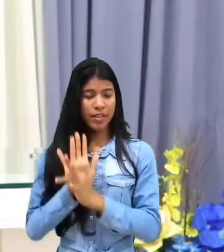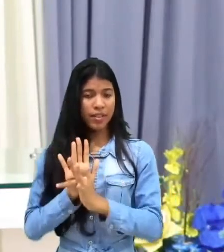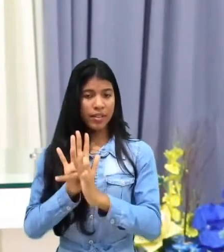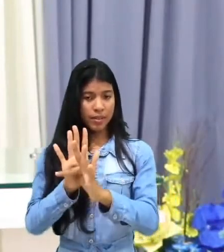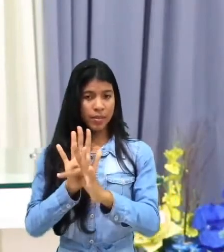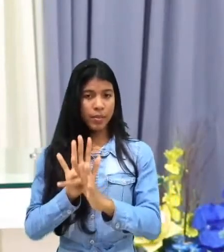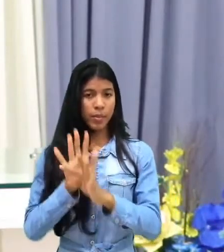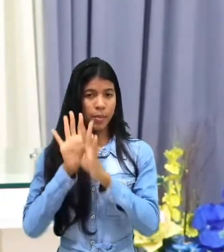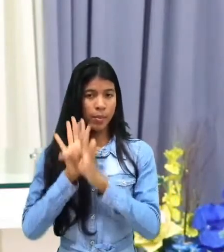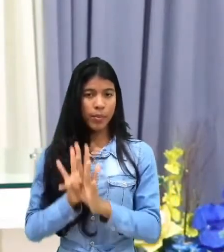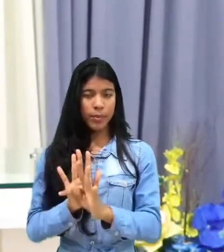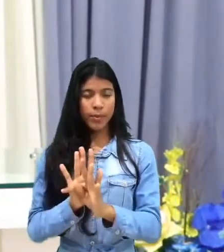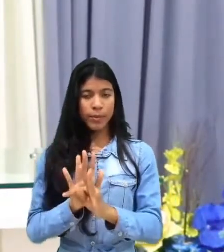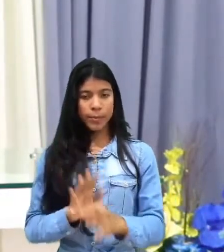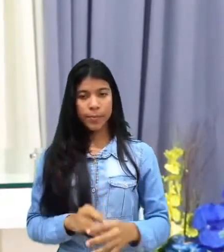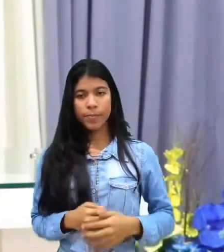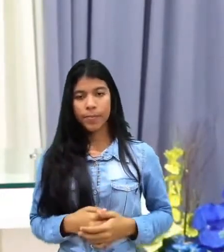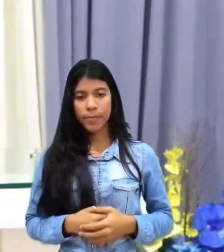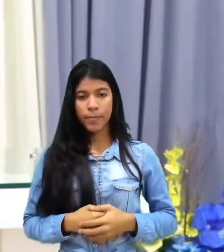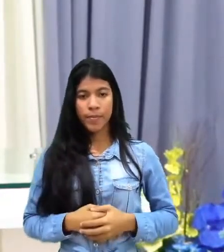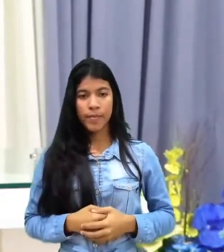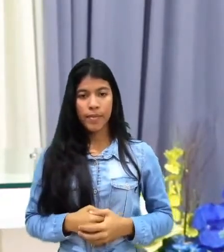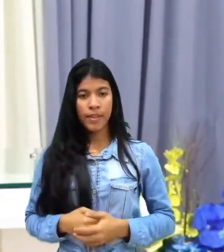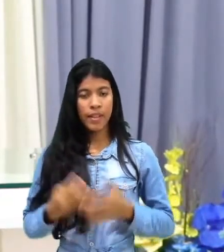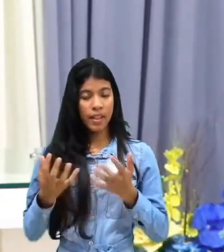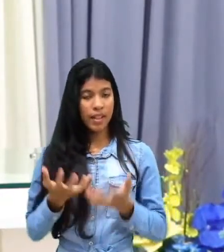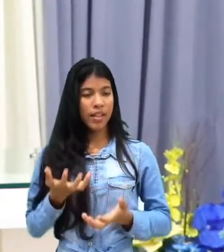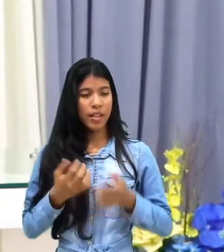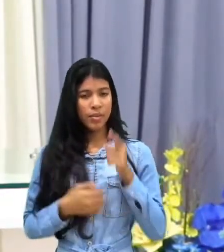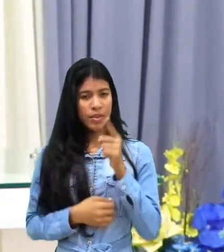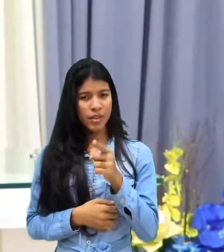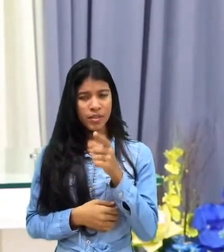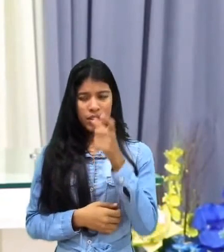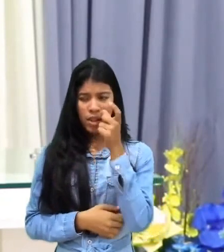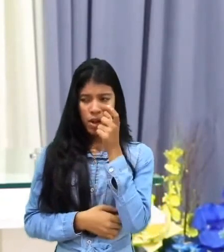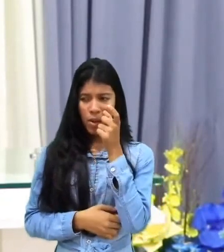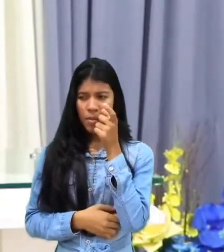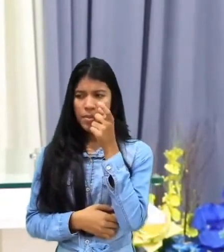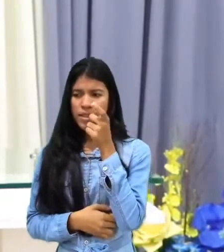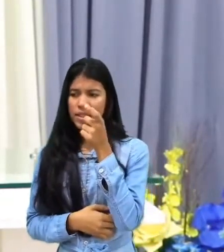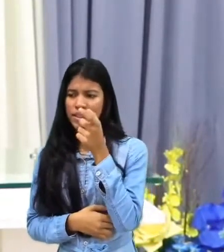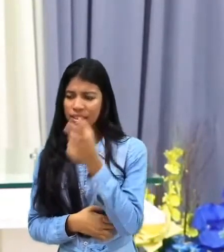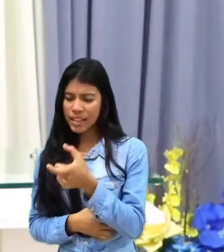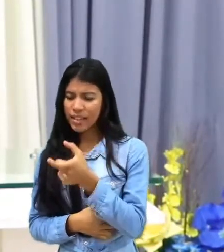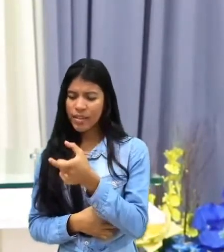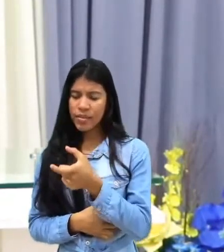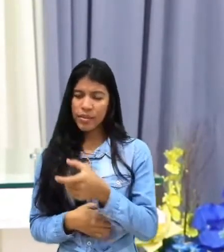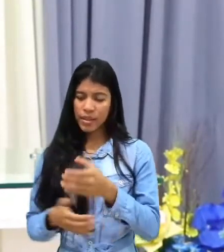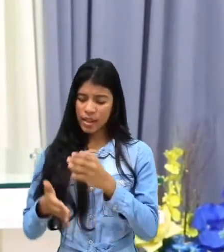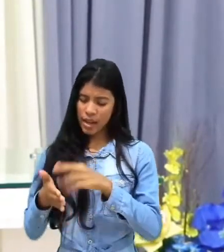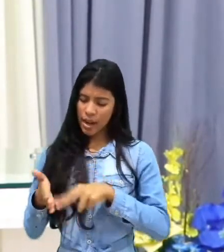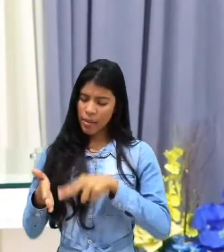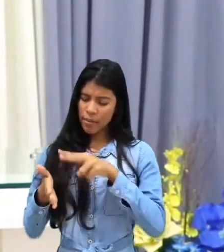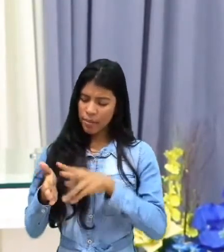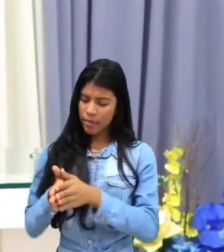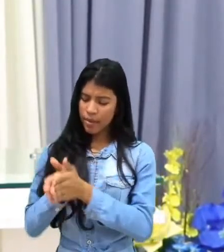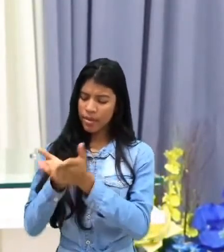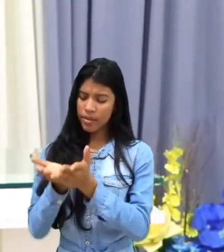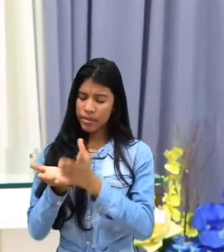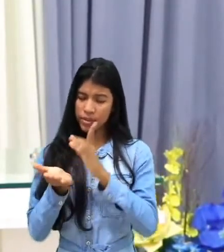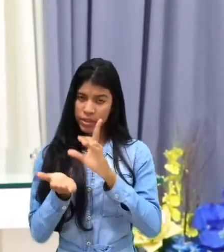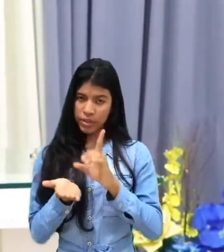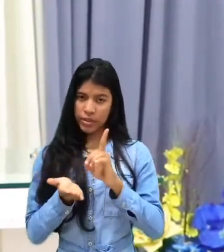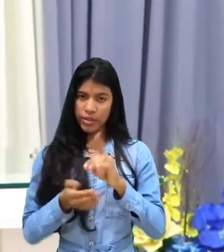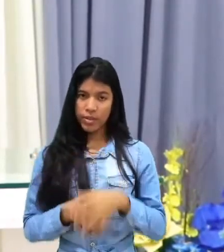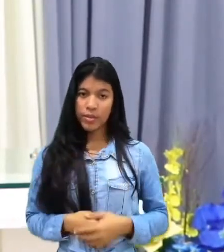pessoas. Nós queremos que você observe a palavra, atente para ela, porque a palavra de Deus,